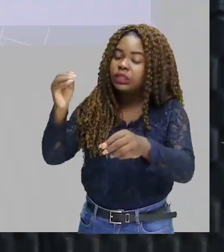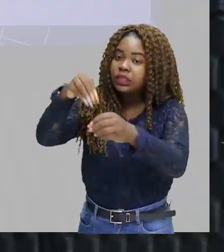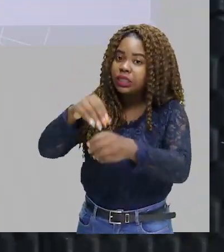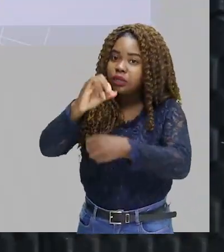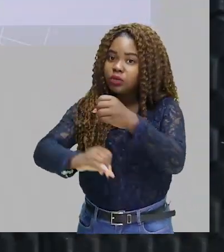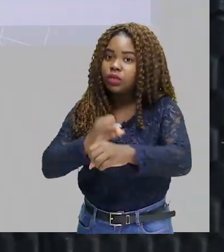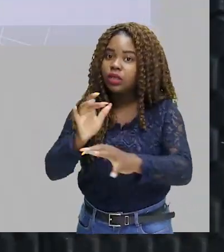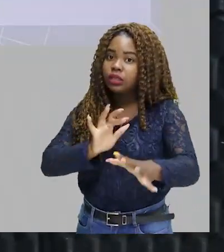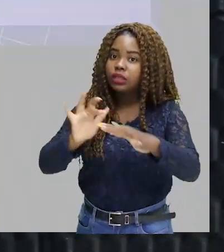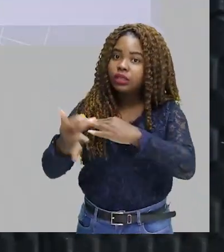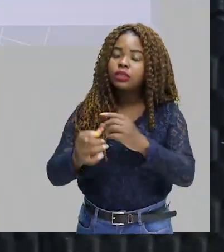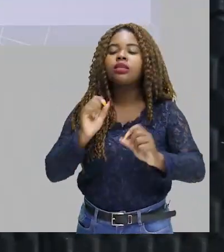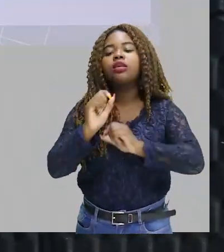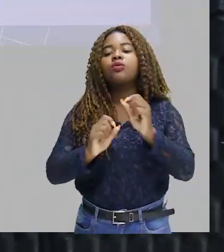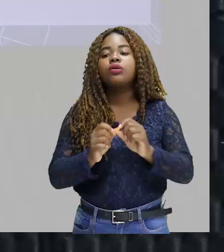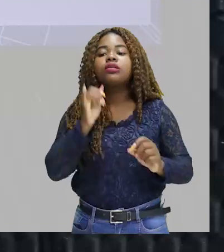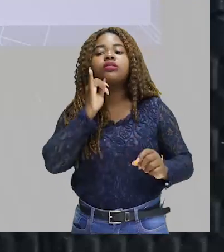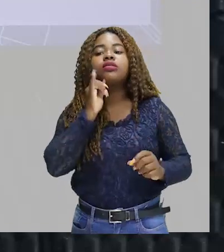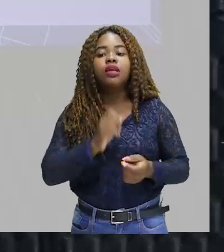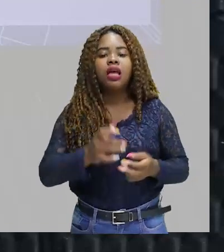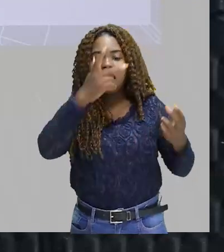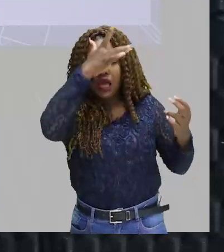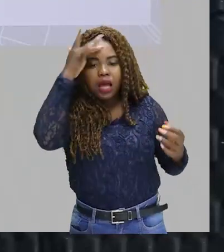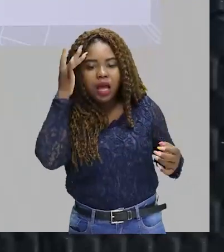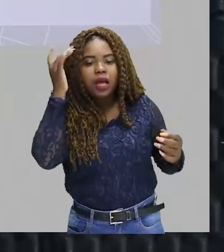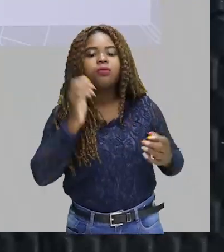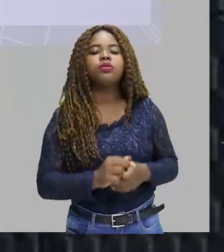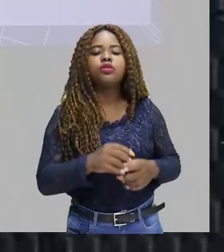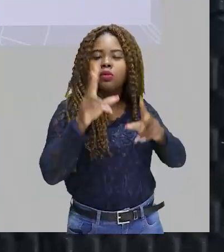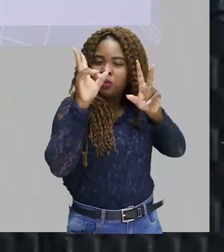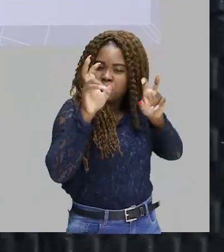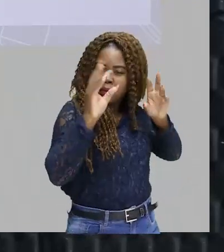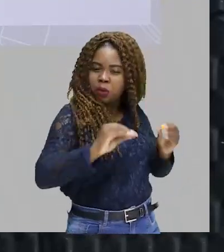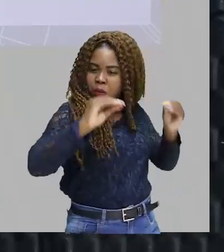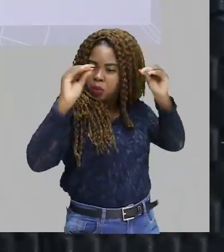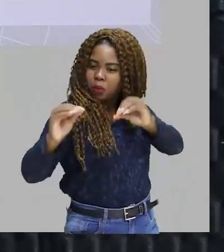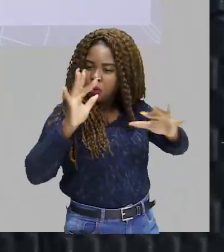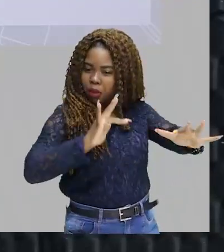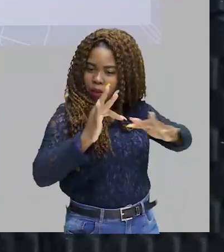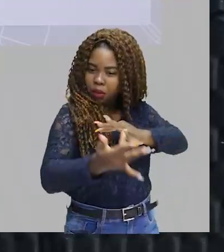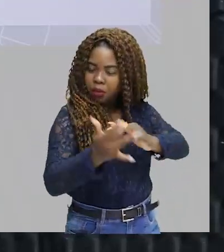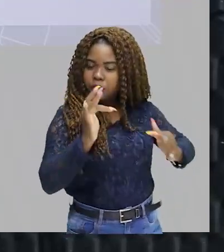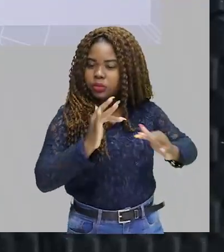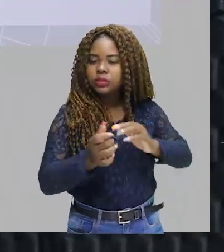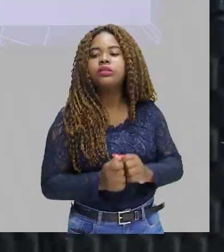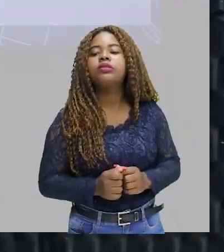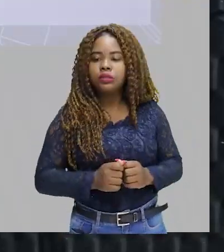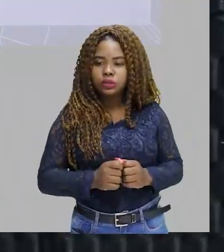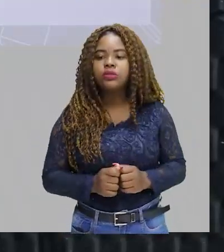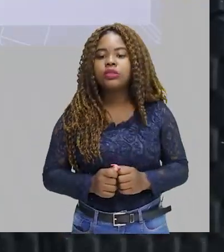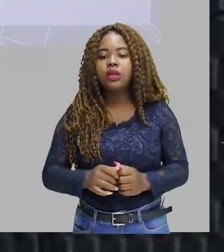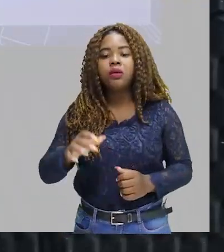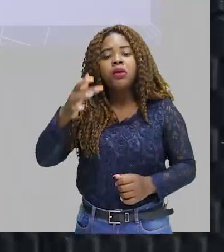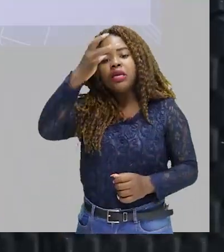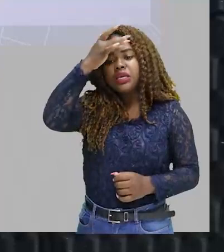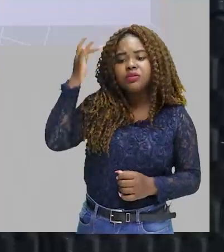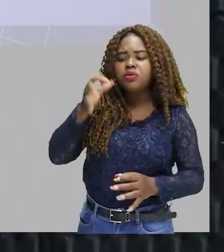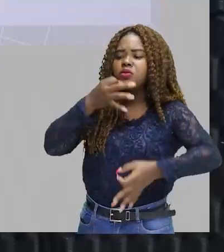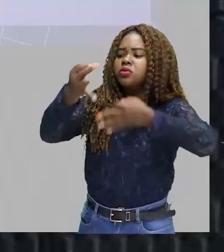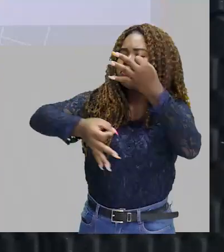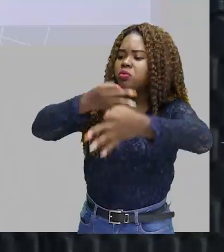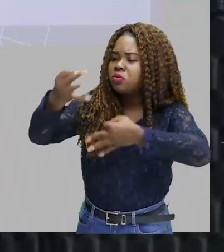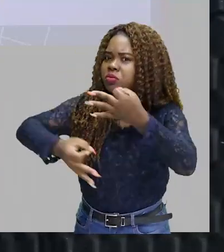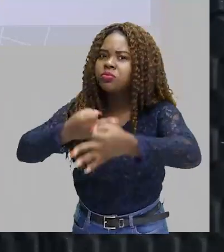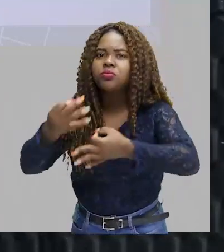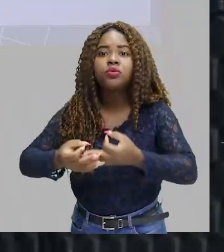tema, mas acabam extrapolando os limites do que podem e do que não podem. Então, muito cuidado aí com o que a gente posta nas redes